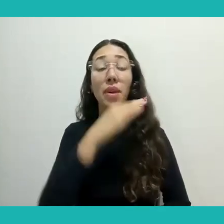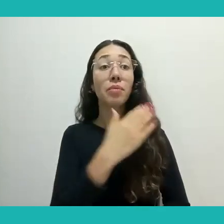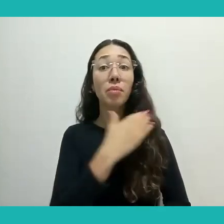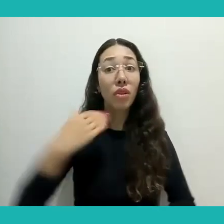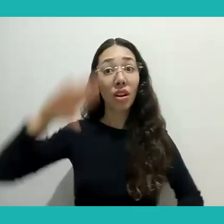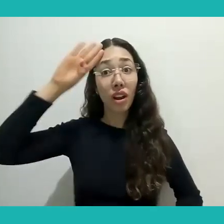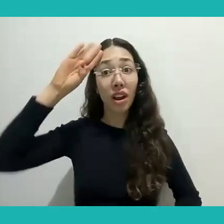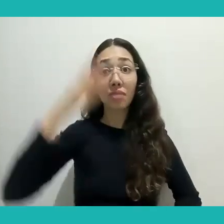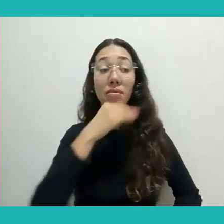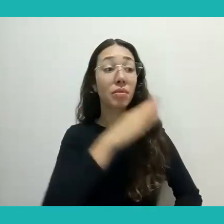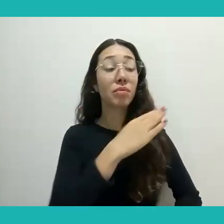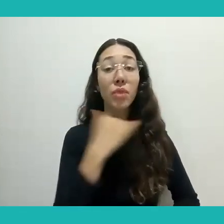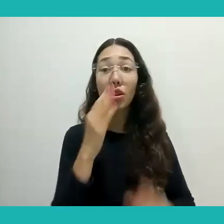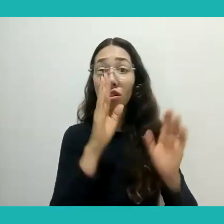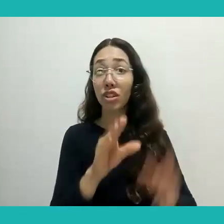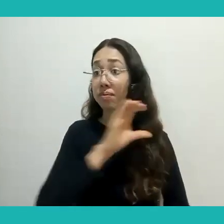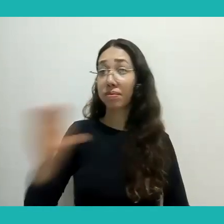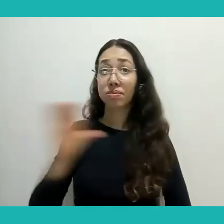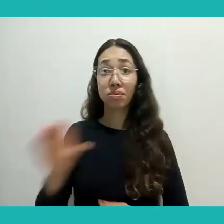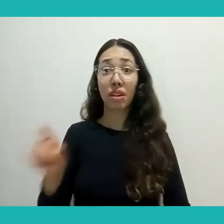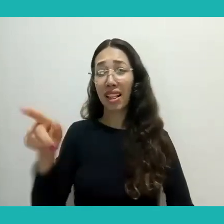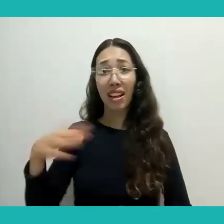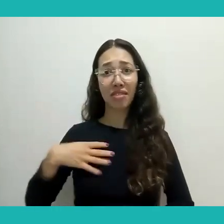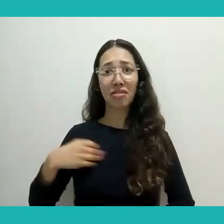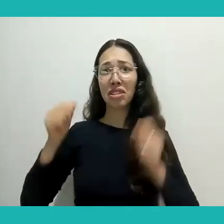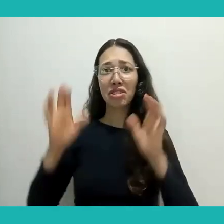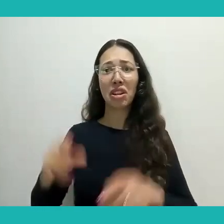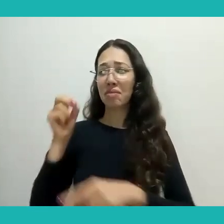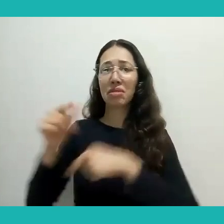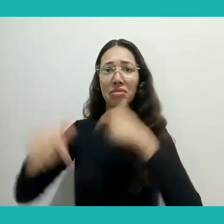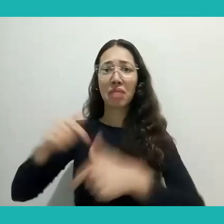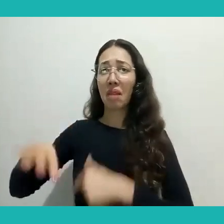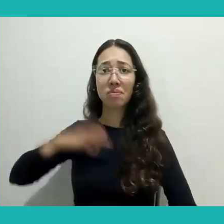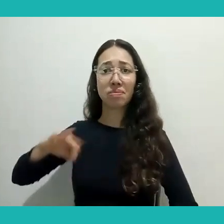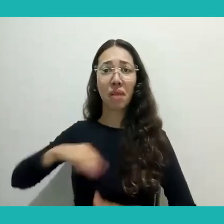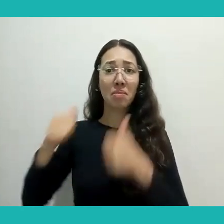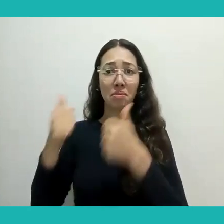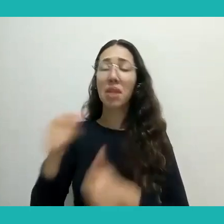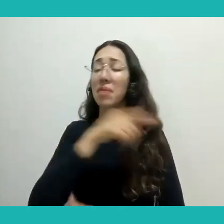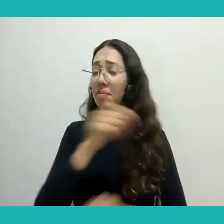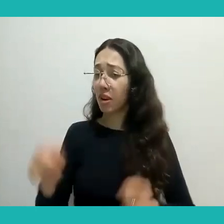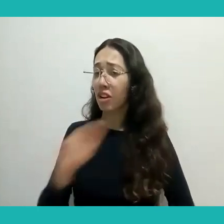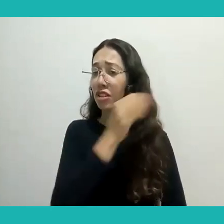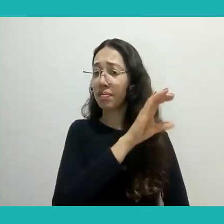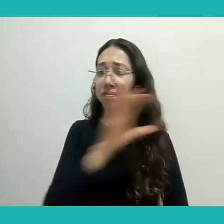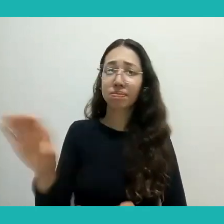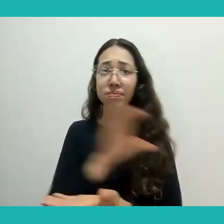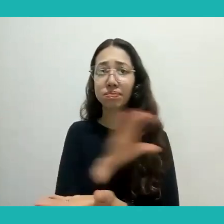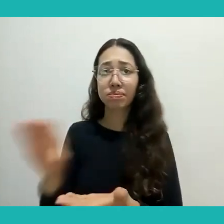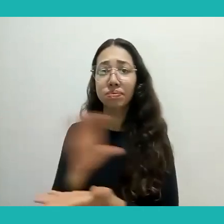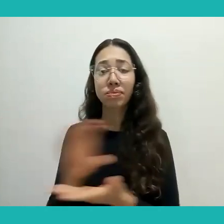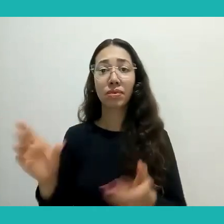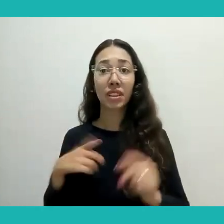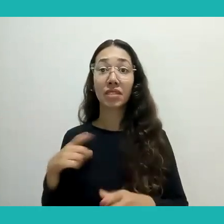essa filha fosse uma profissional plenamente inserida no mercado de trabalho. Mas, né, o